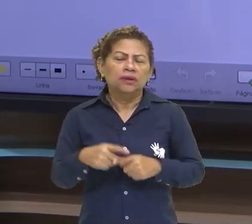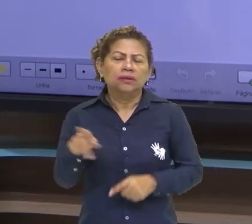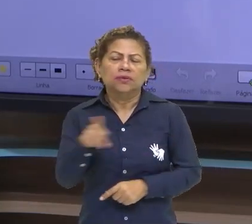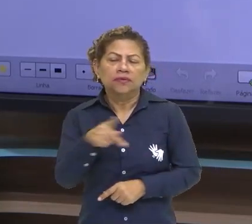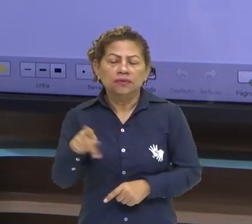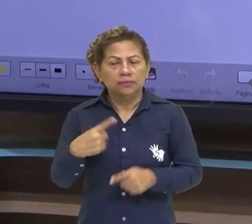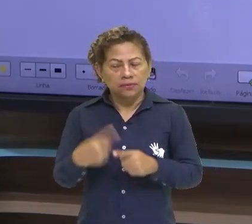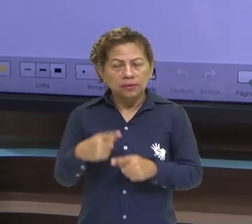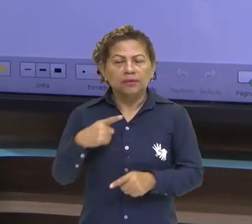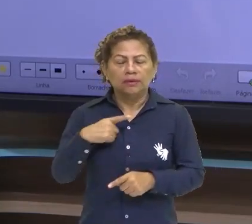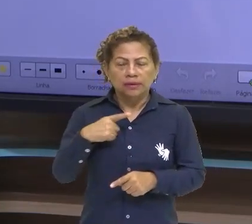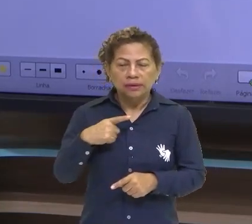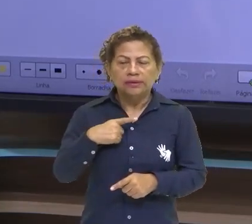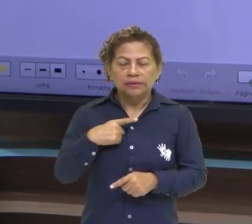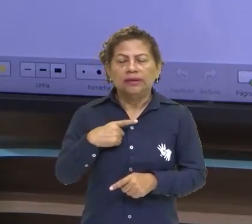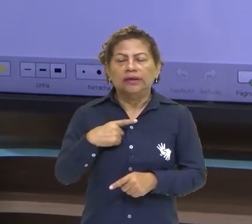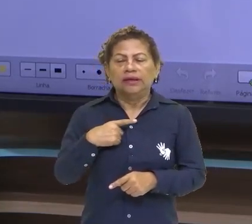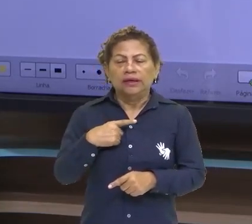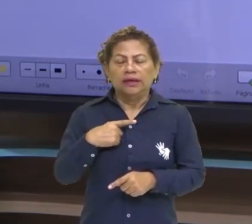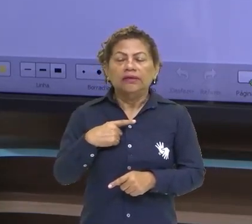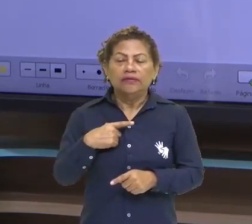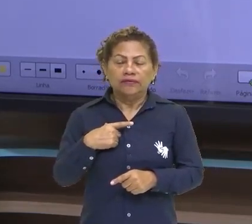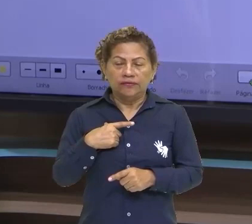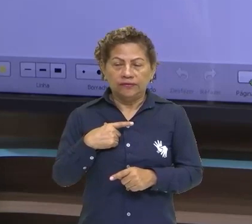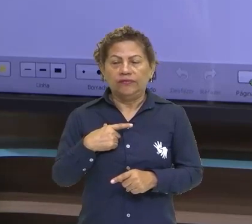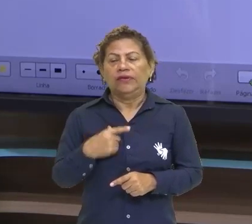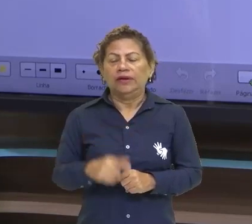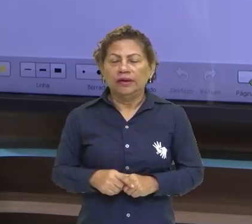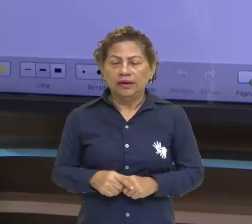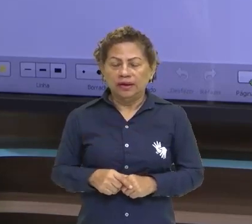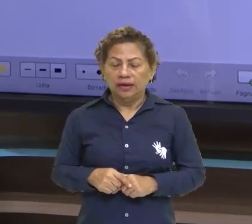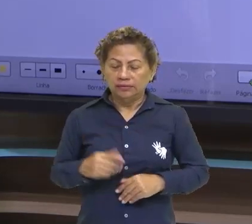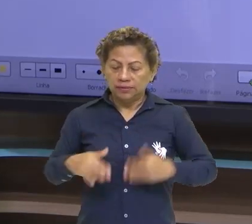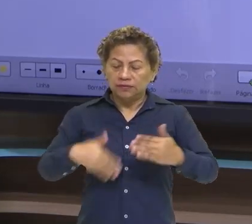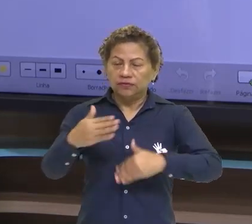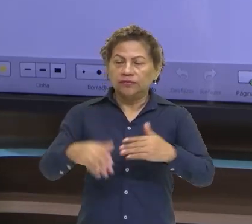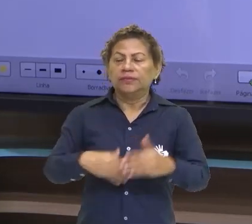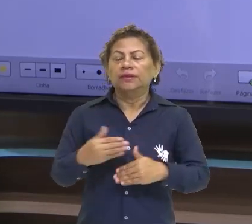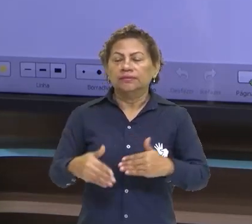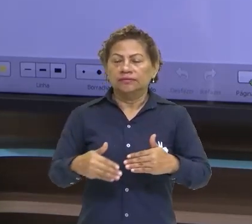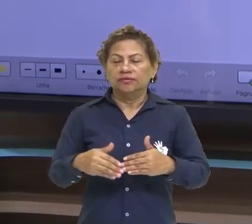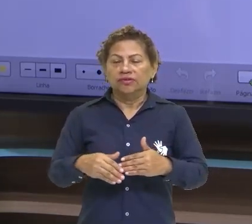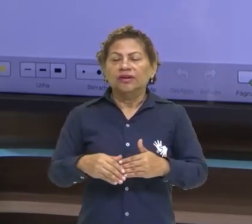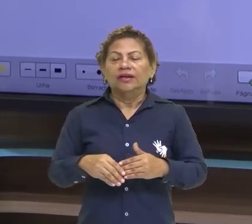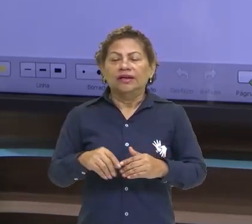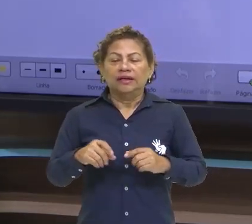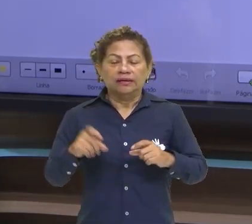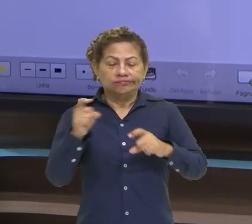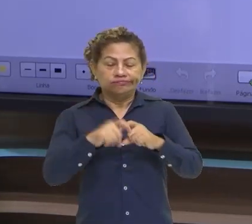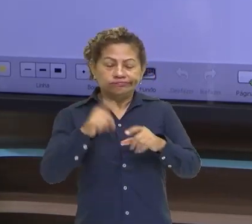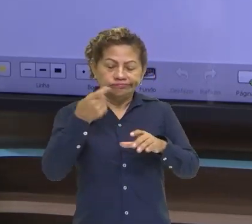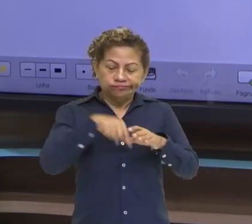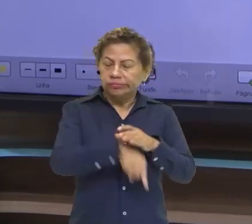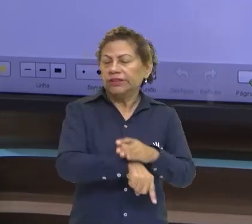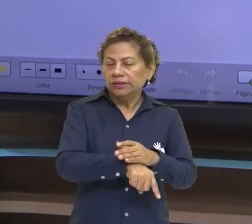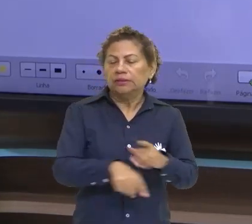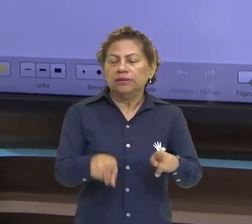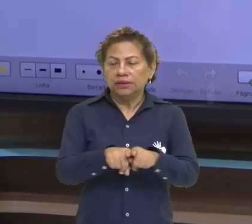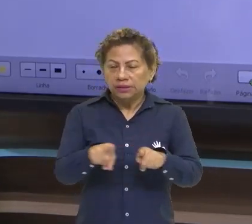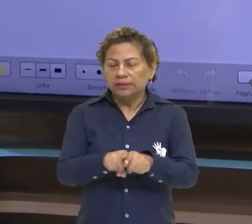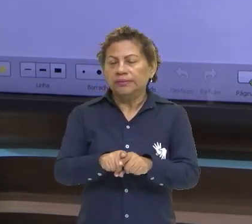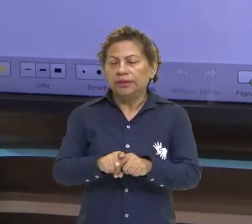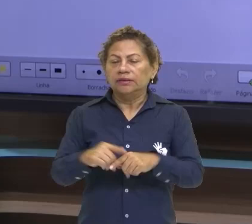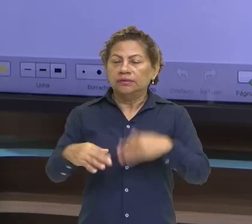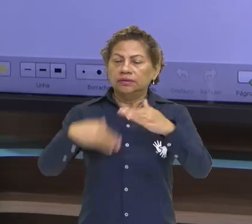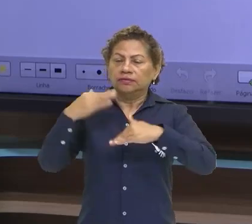relacionados, dentre outras coisas, tá certo? Aos avanços na medicina que a gente vai ter e também os avanços no saneamento, que